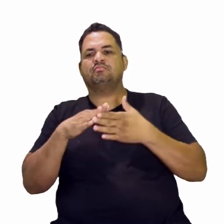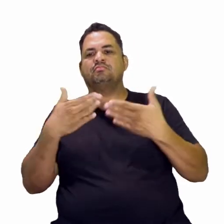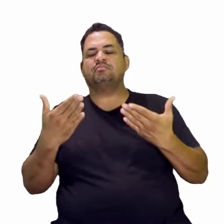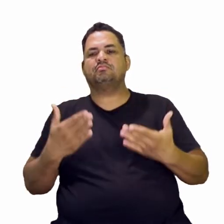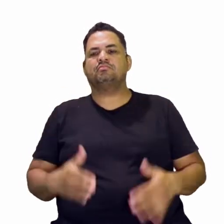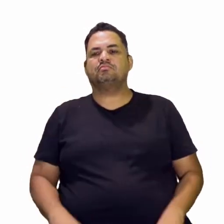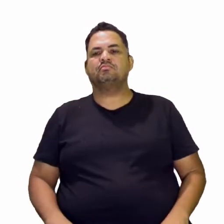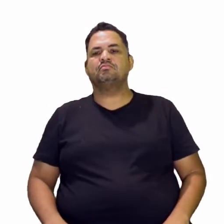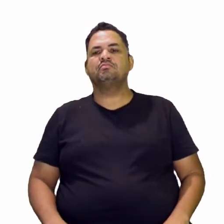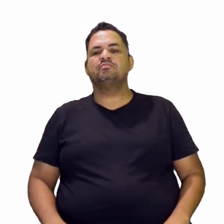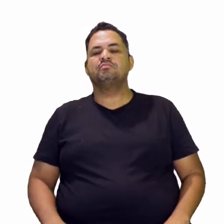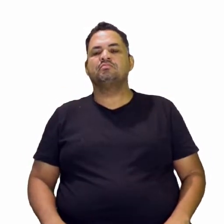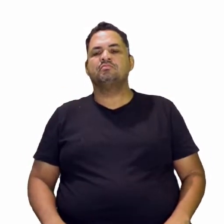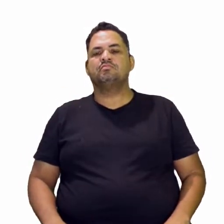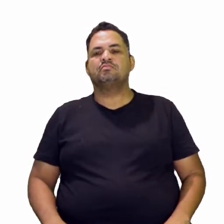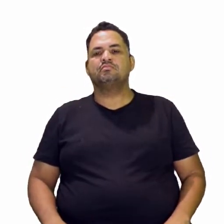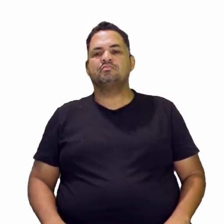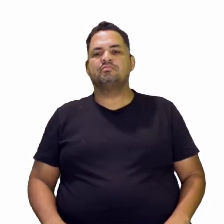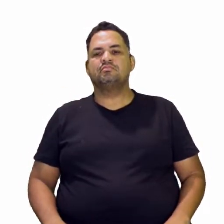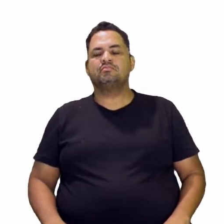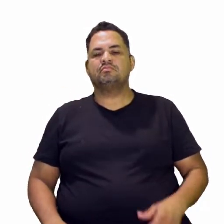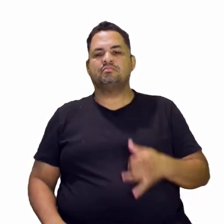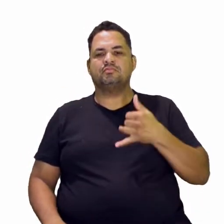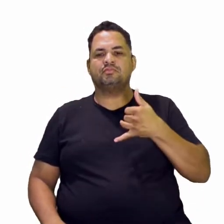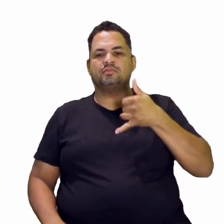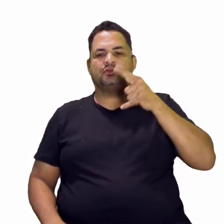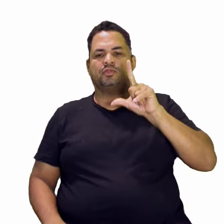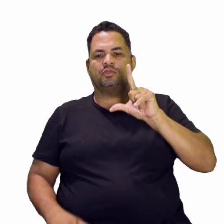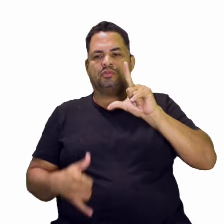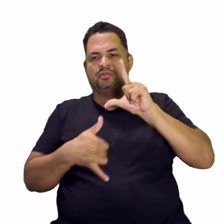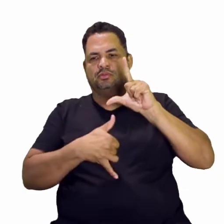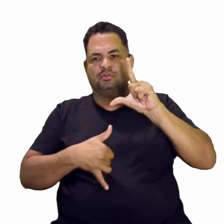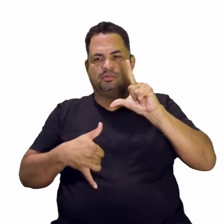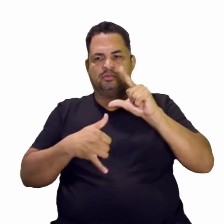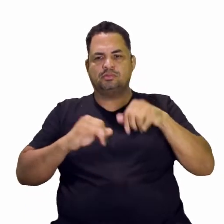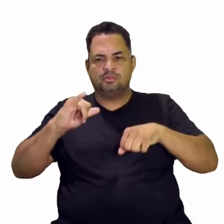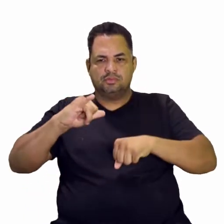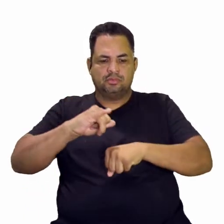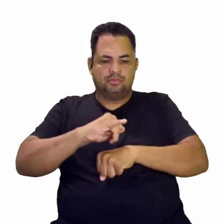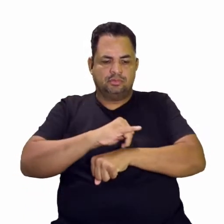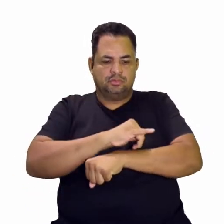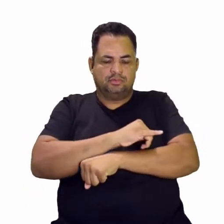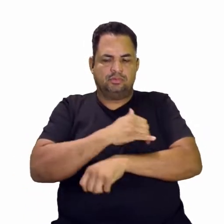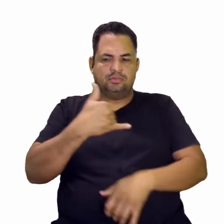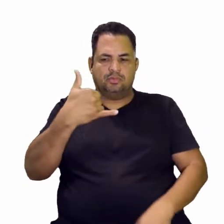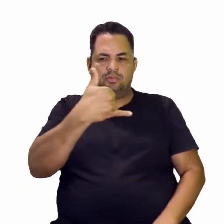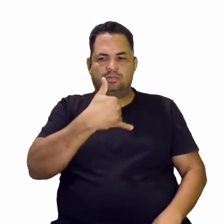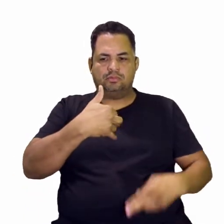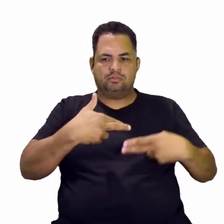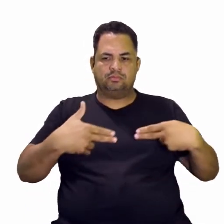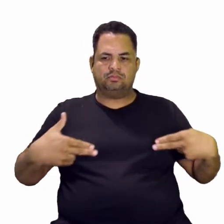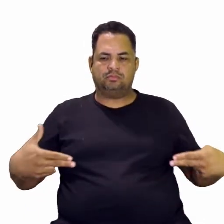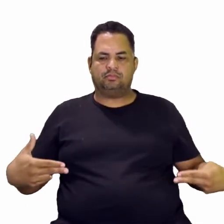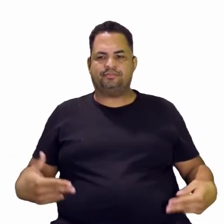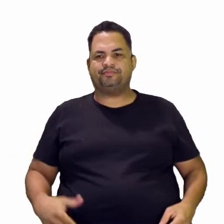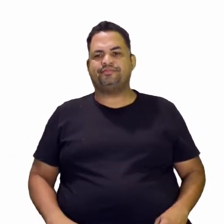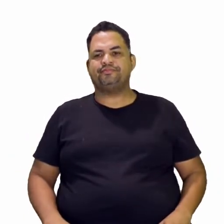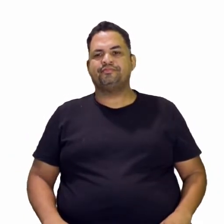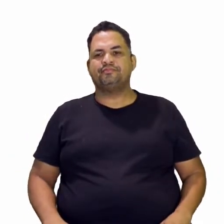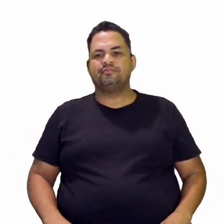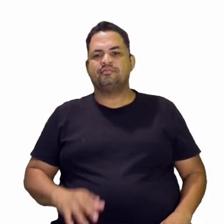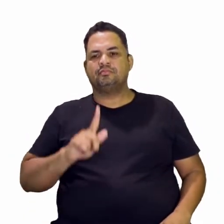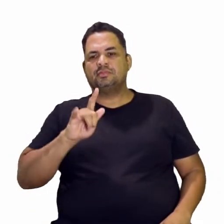categoria, professora? Dos lipídios, amores, tá bom? São as nossas gorduras e os óleos, chamados